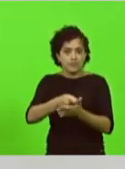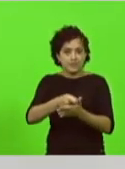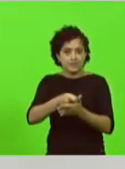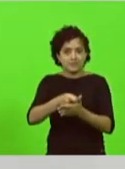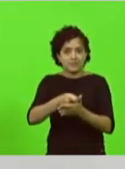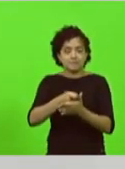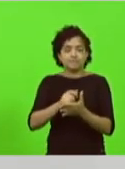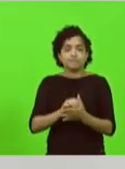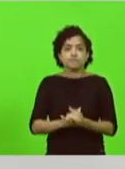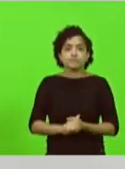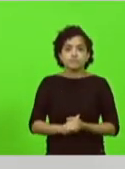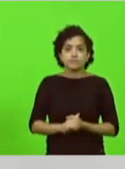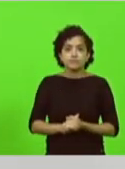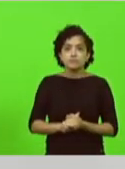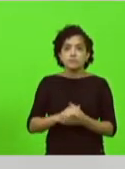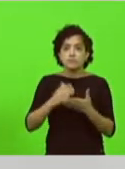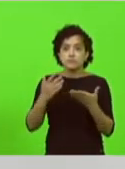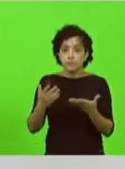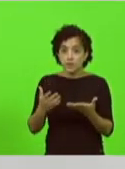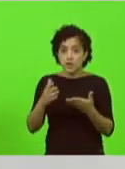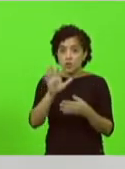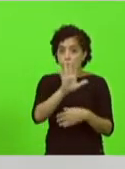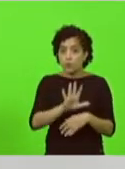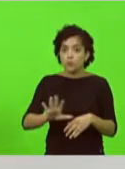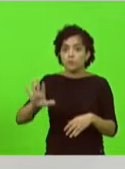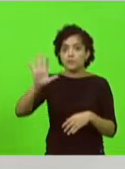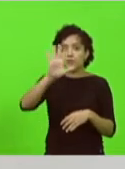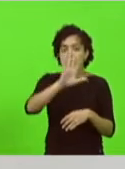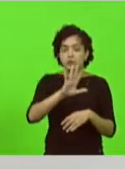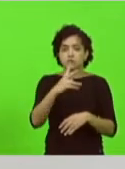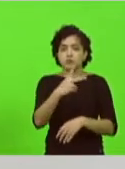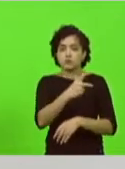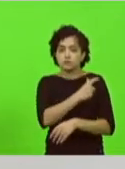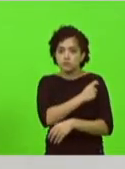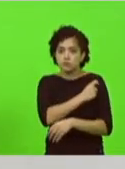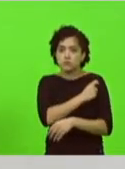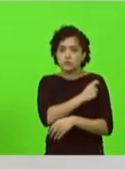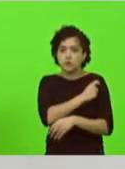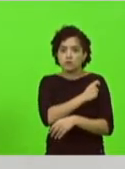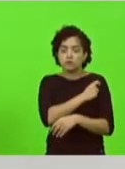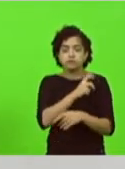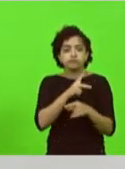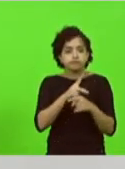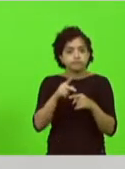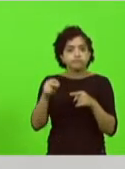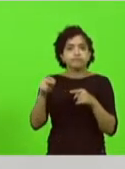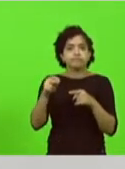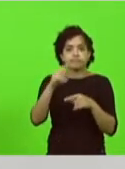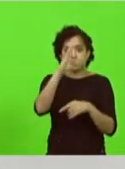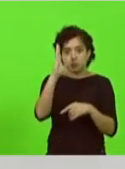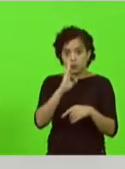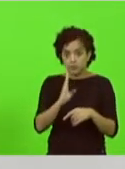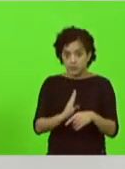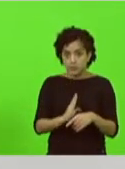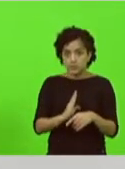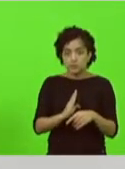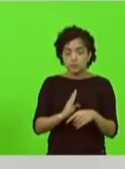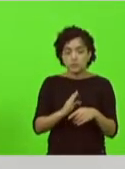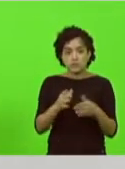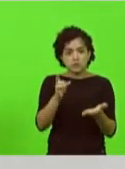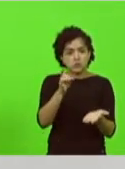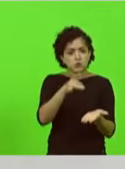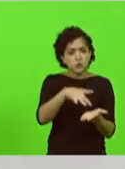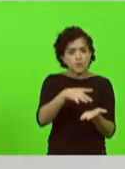Joinville. O Plano Nacional de Vacinação tem sido um sucesso em todo o Brasil. Tanto é esse fato que está sobrando vacinas. Não